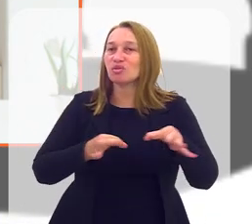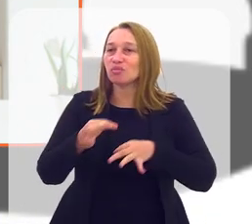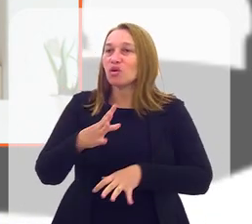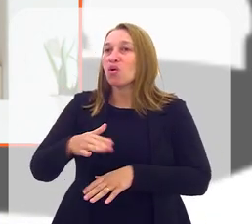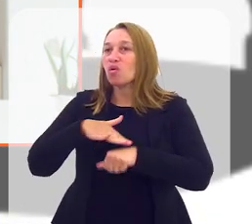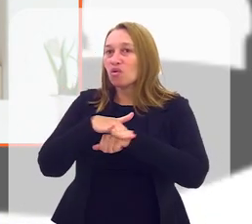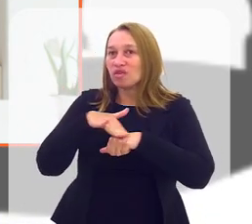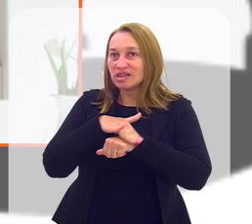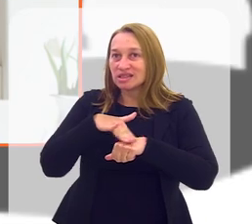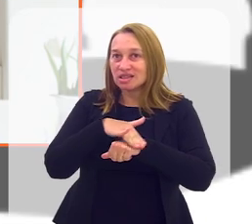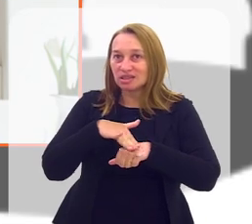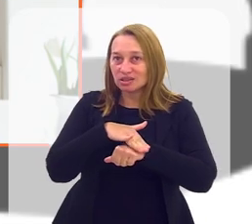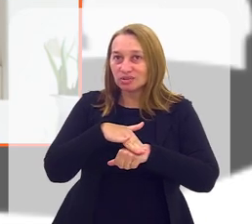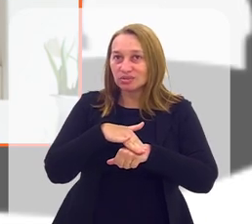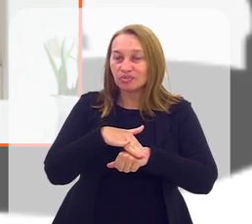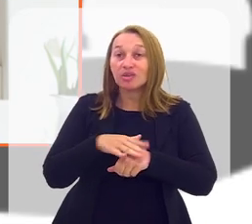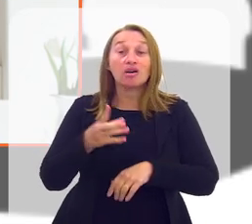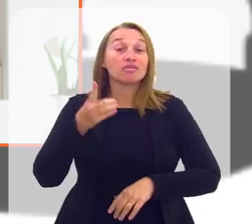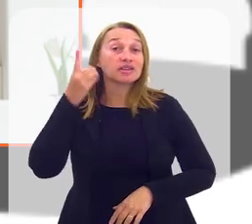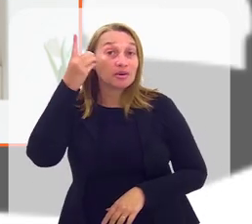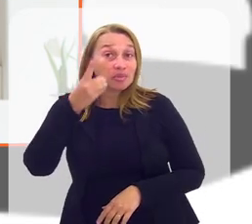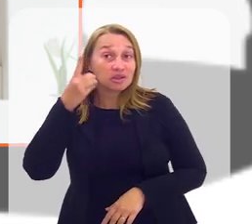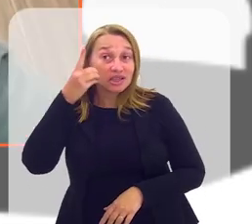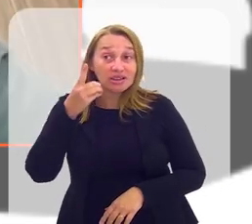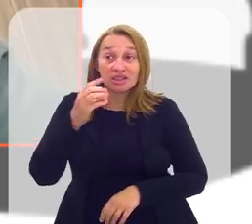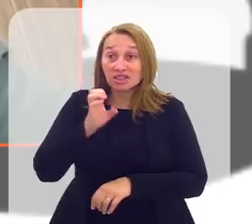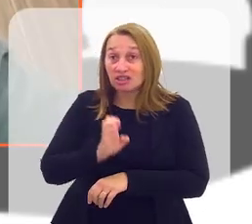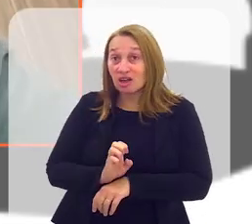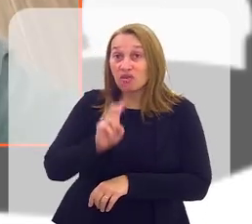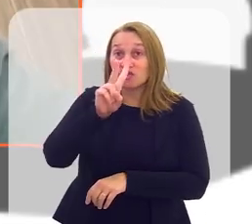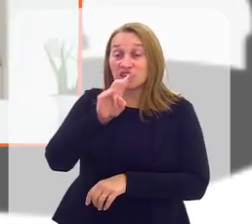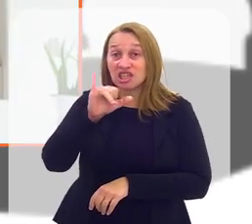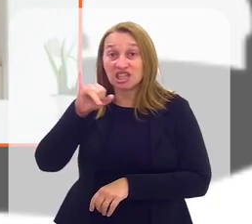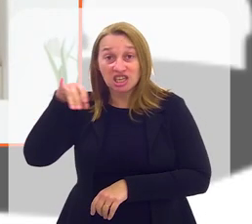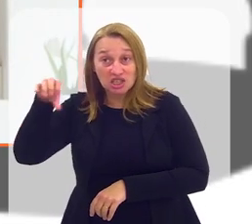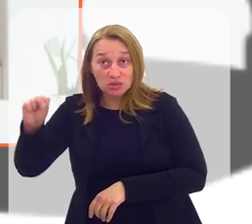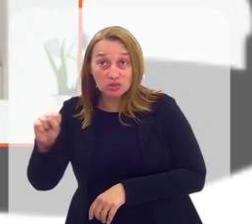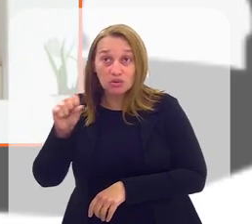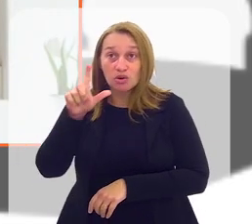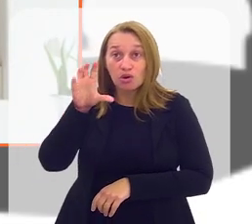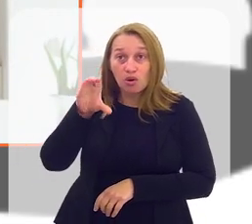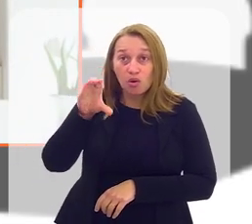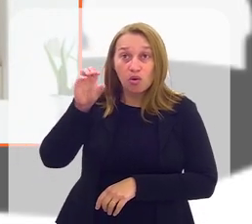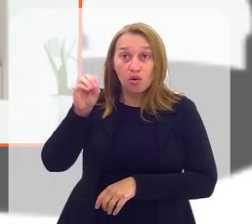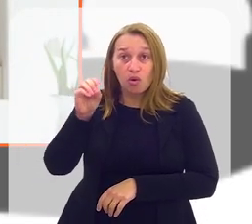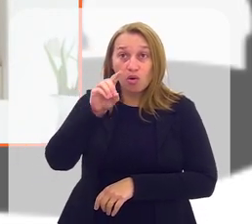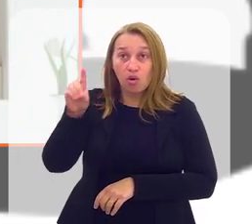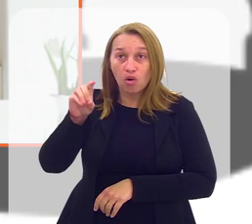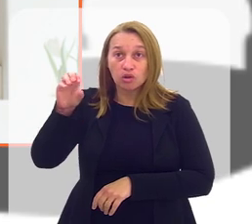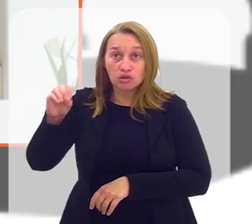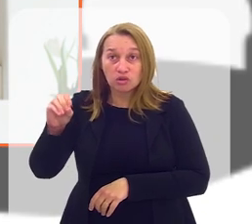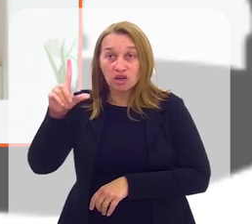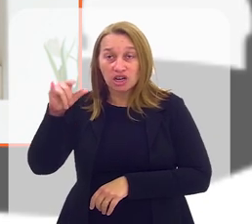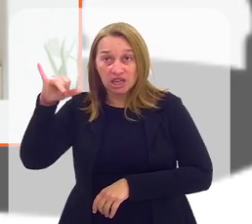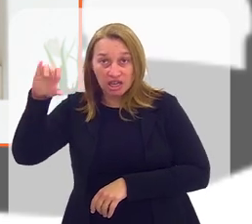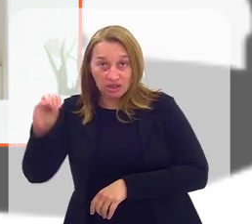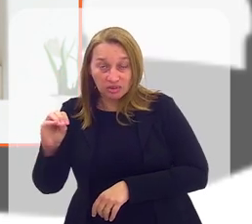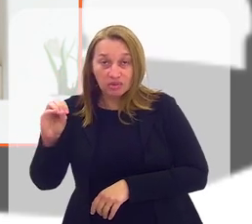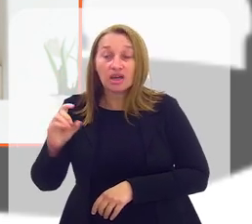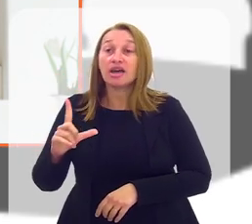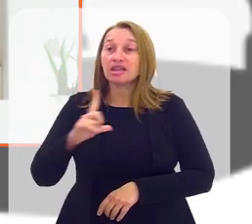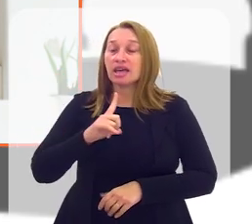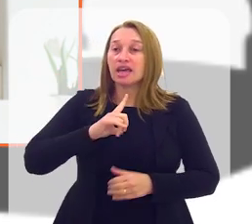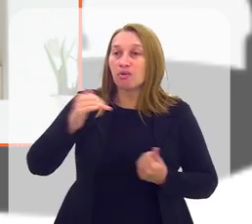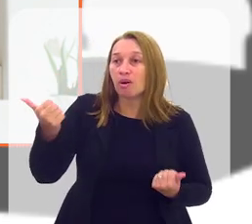projeto conversando com seu autor, o deputado estadual Vinícius Cozzolino, cuja coautoria contou com a deputada